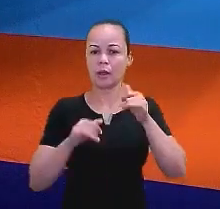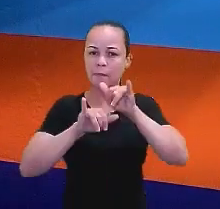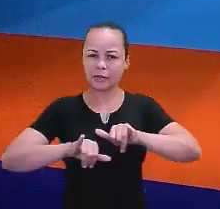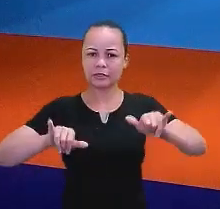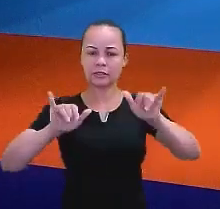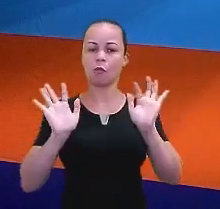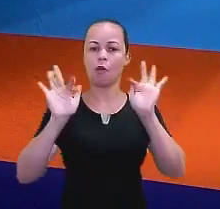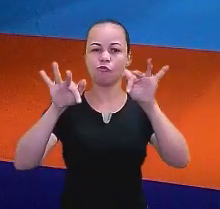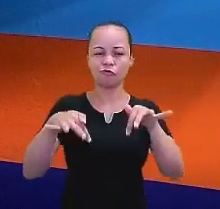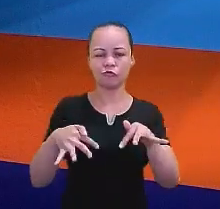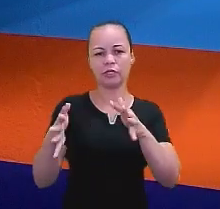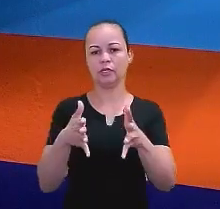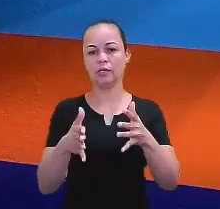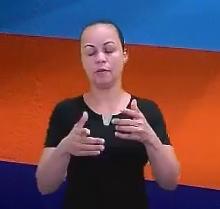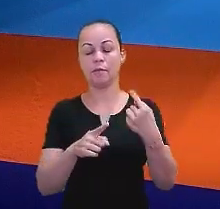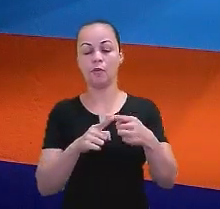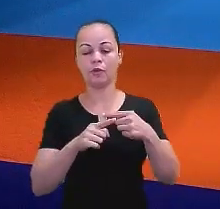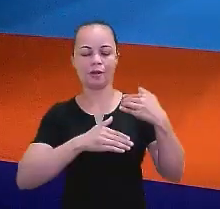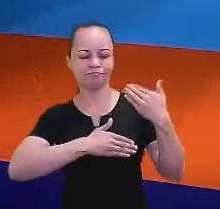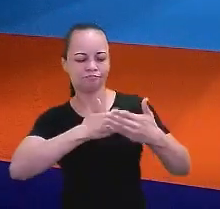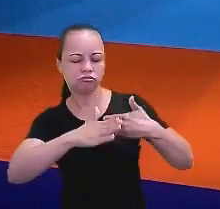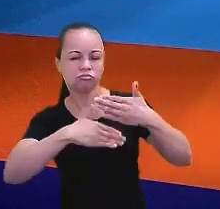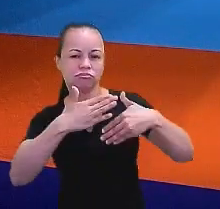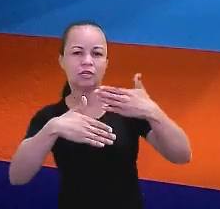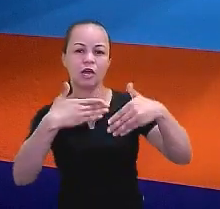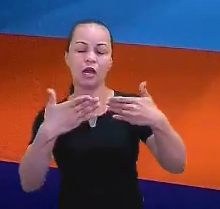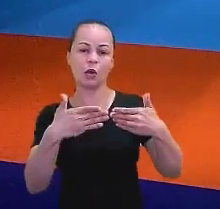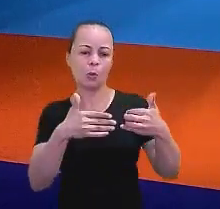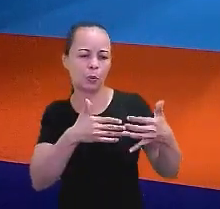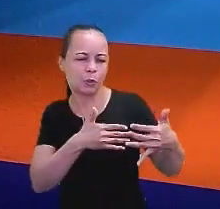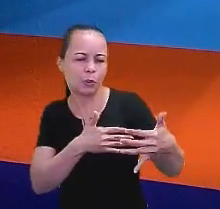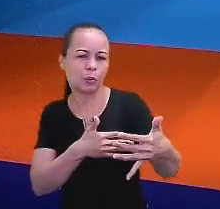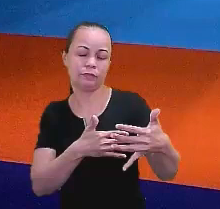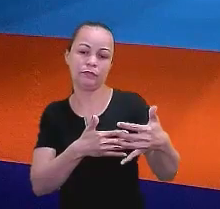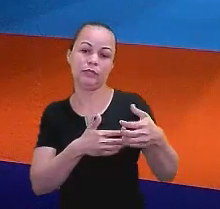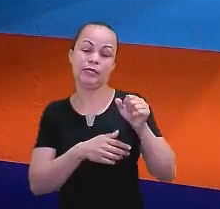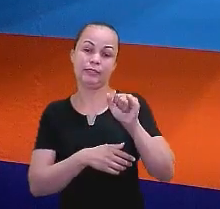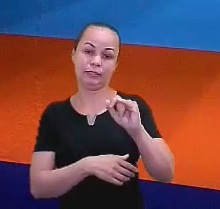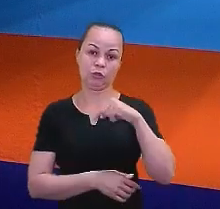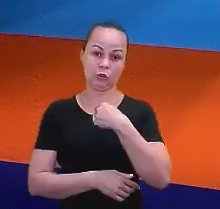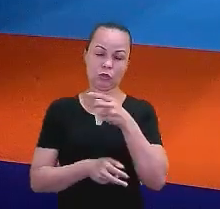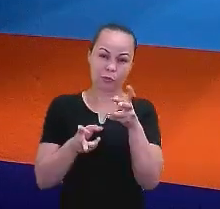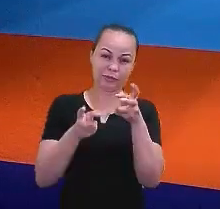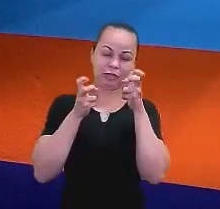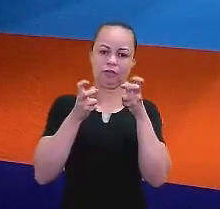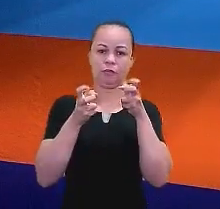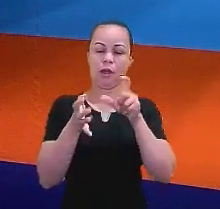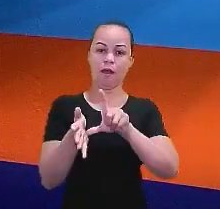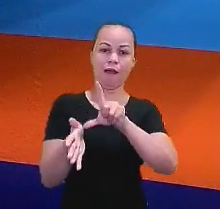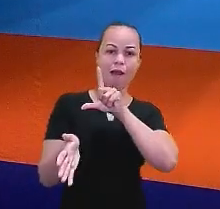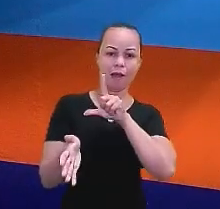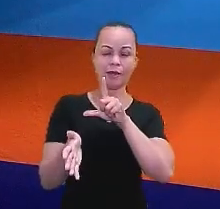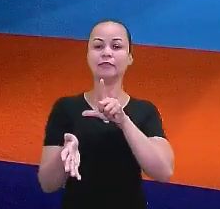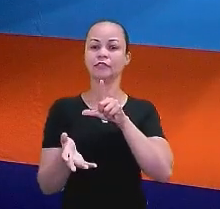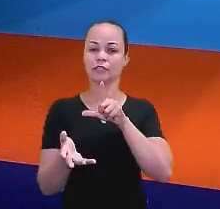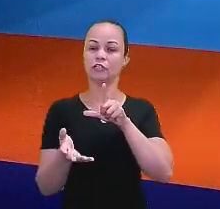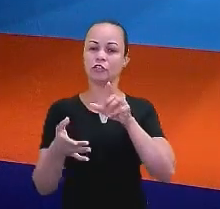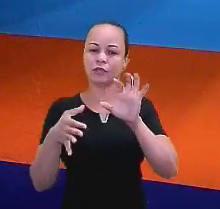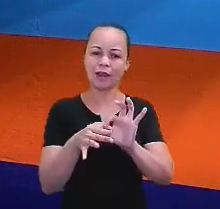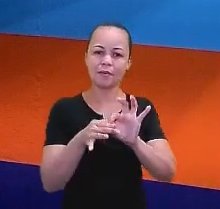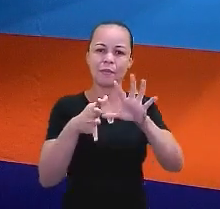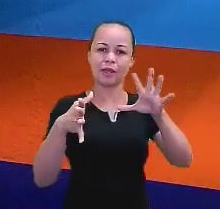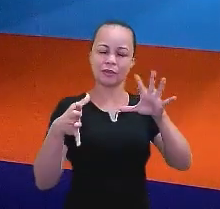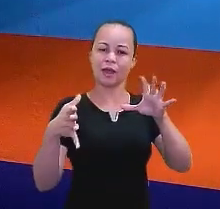concluir um processo longo, porque se a gente observar, antes mesmo da independência do Brasil,